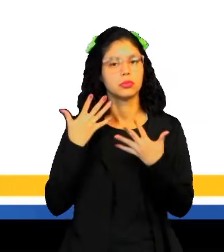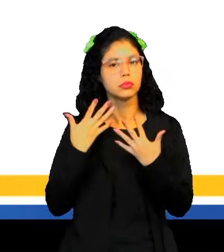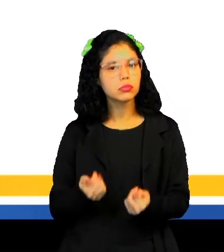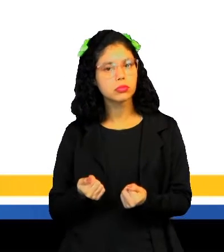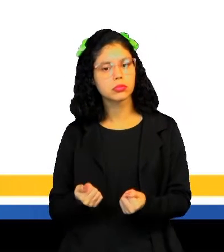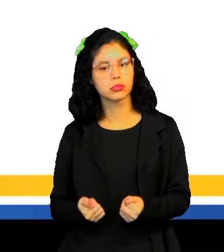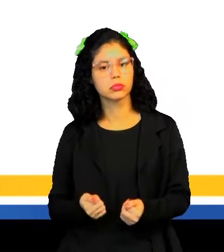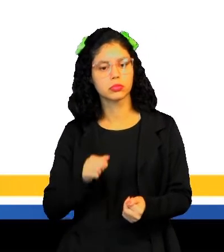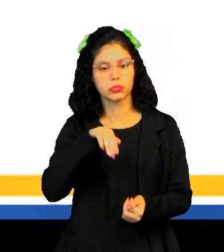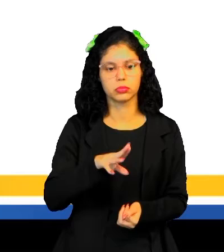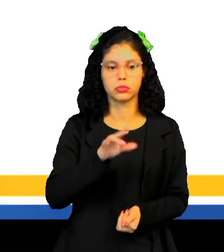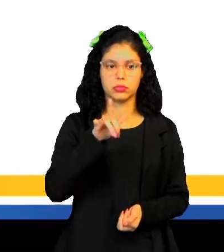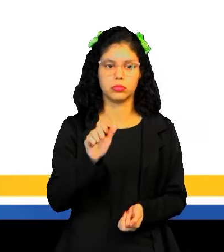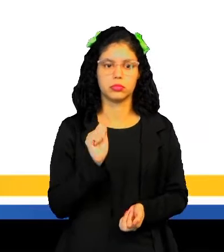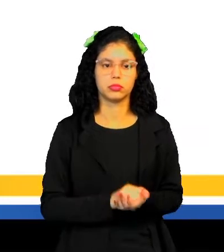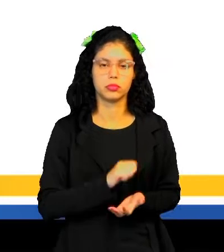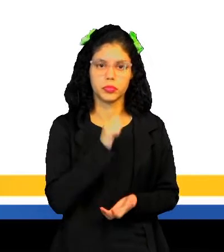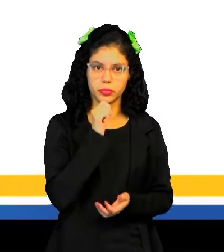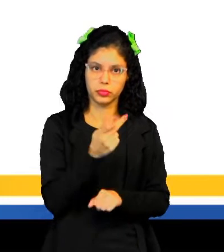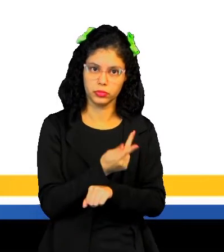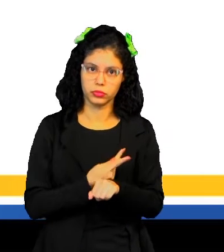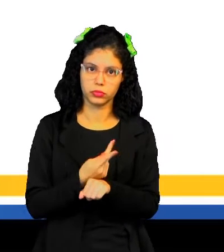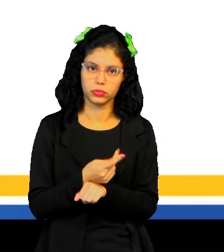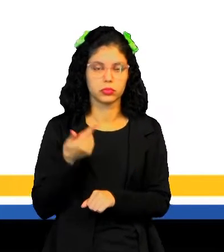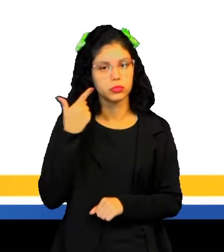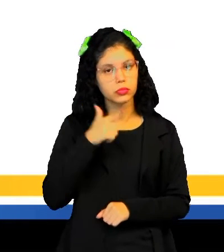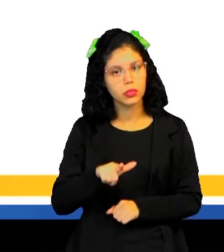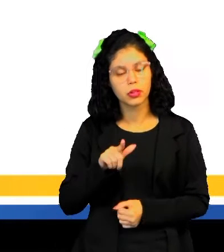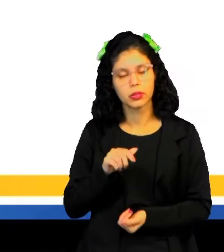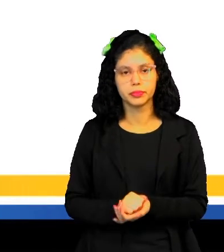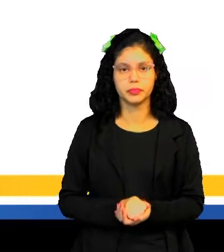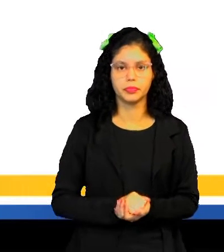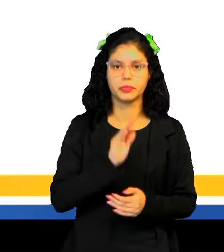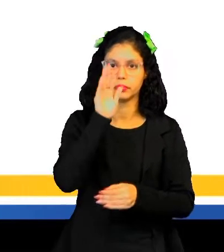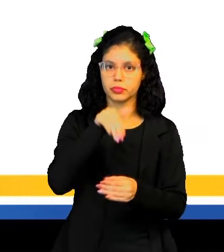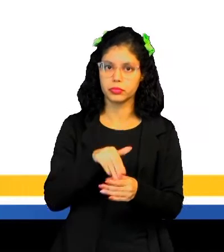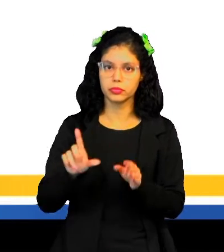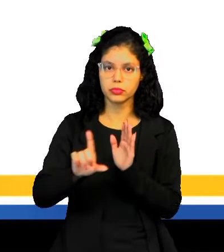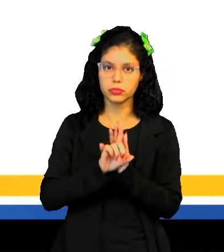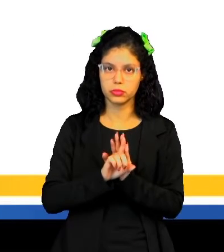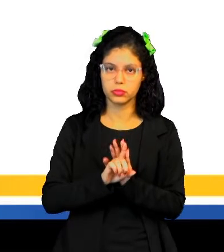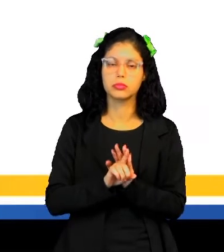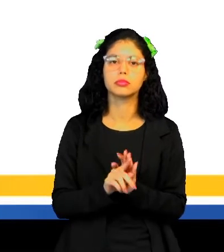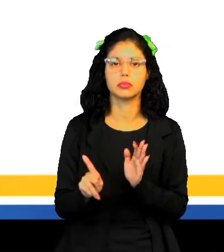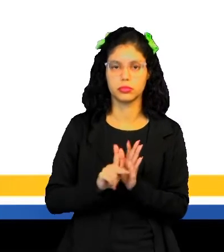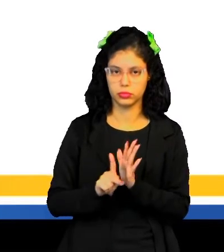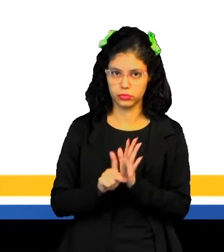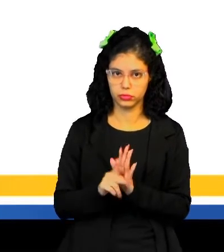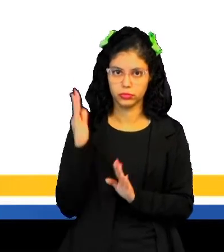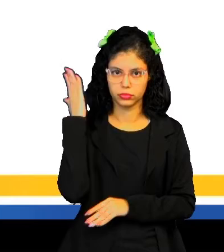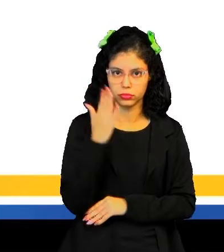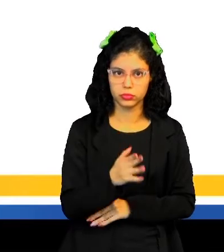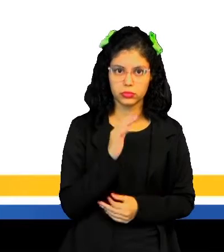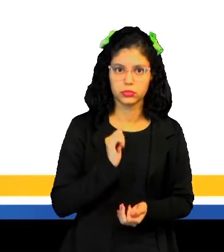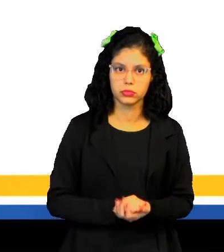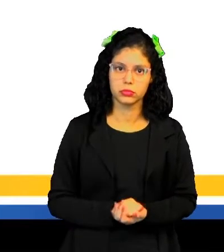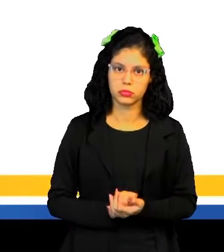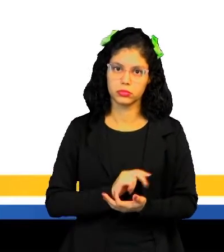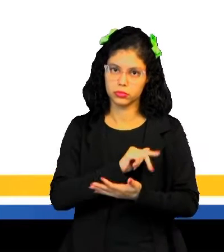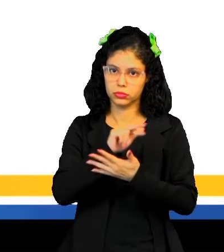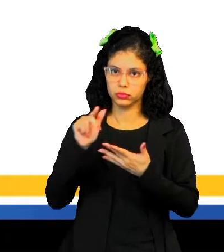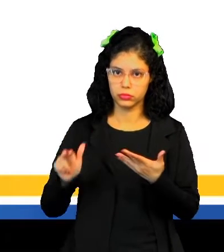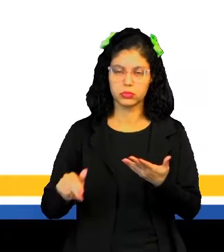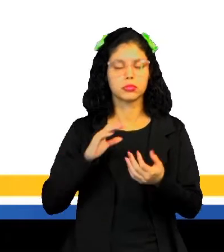aprovação da emenda Dante de Oliveira, que procurava, né, garantir as eleições diretas, né? Esse movimento realiza campanhas em